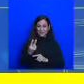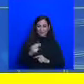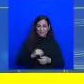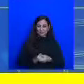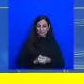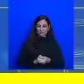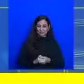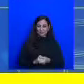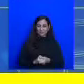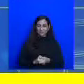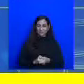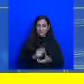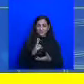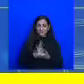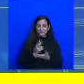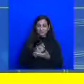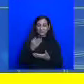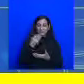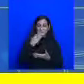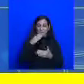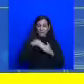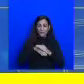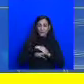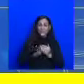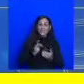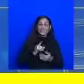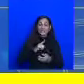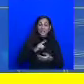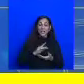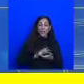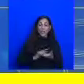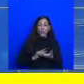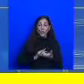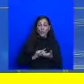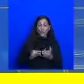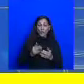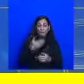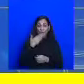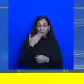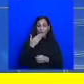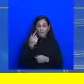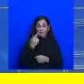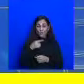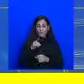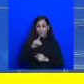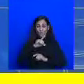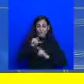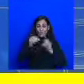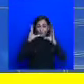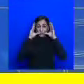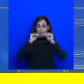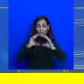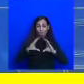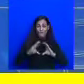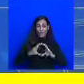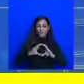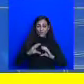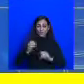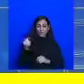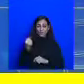02. Na sequência da Time Mania tem Loto Fácil, o último sorteio da noite. Bola branca